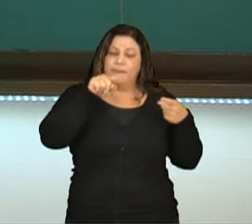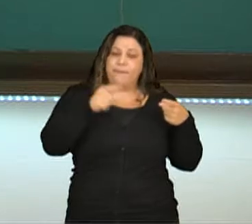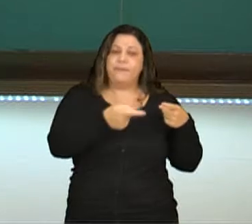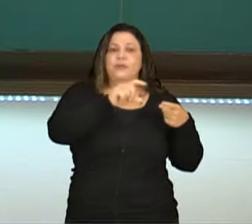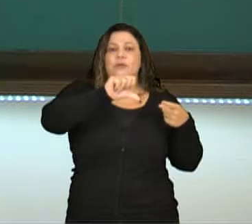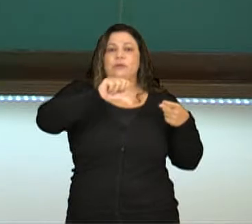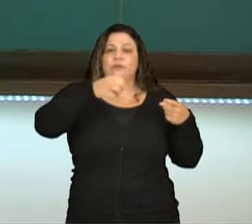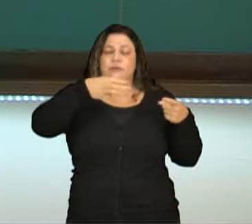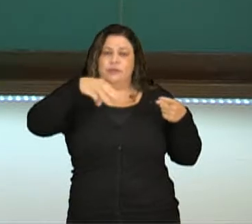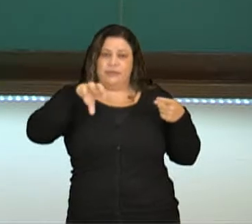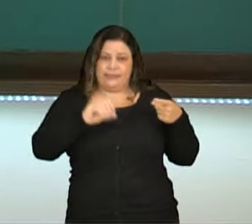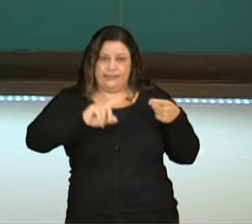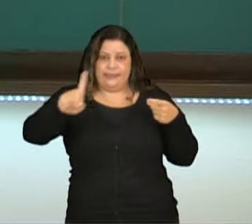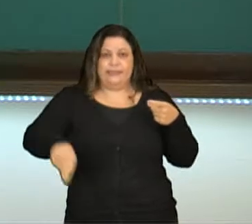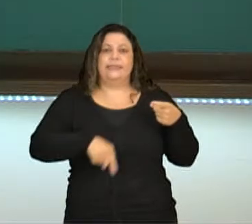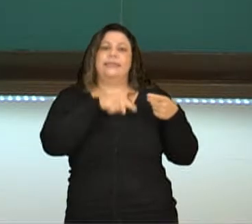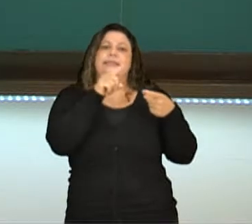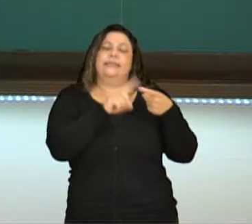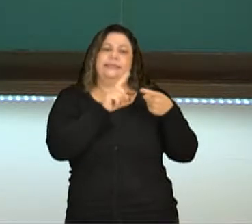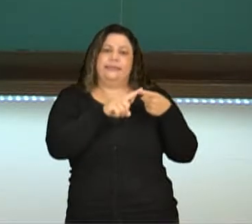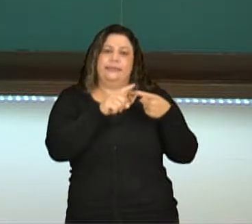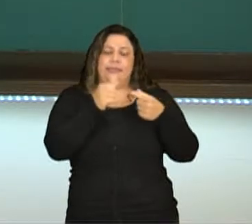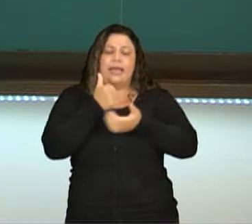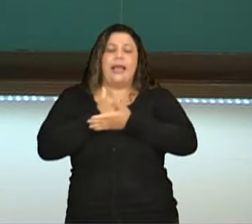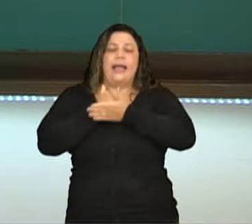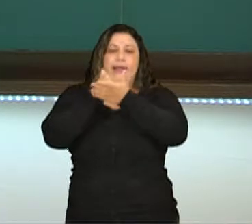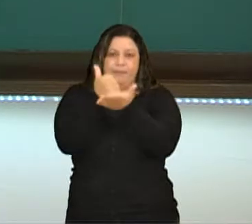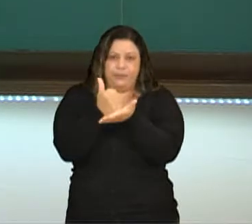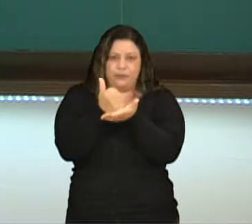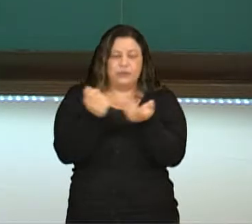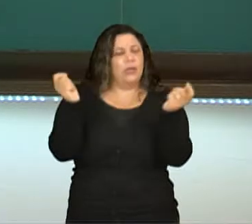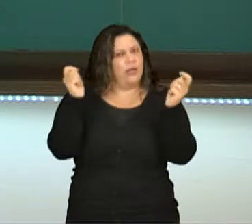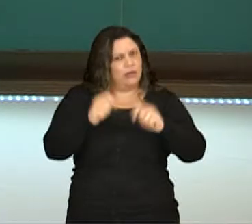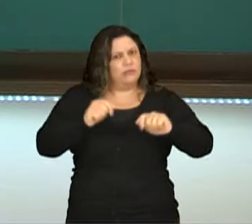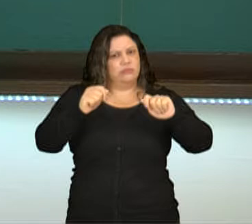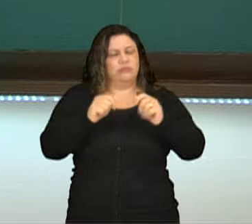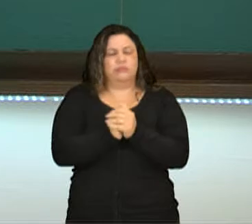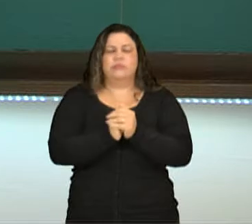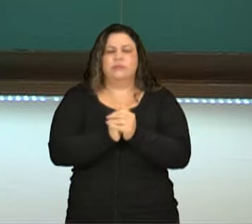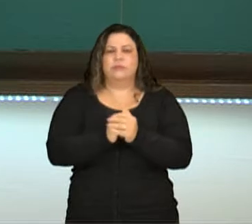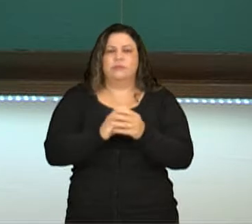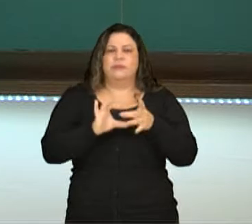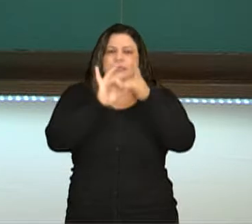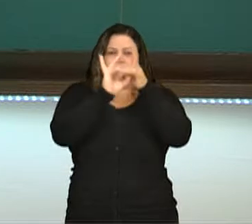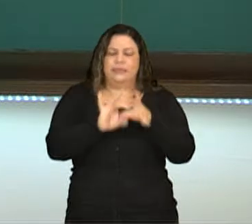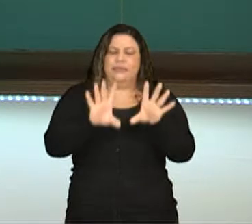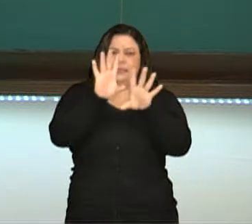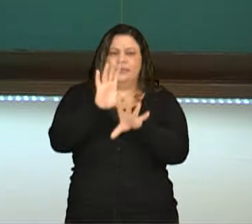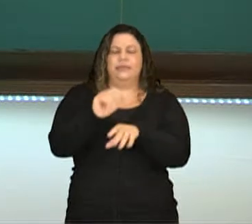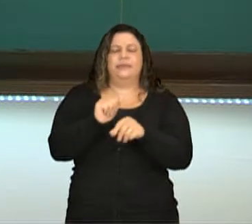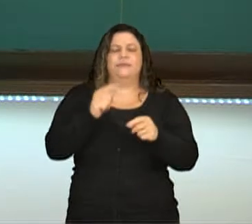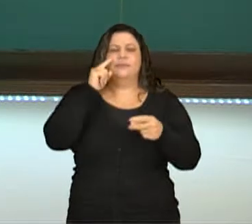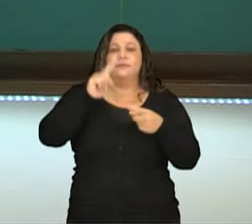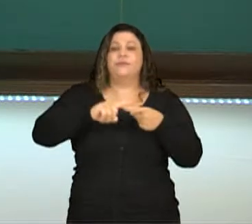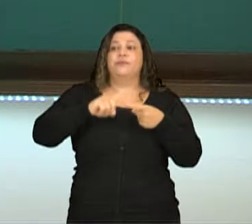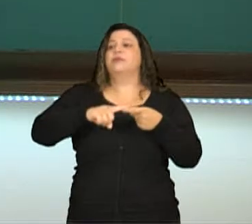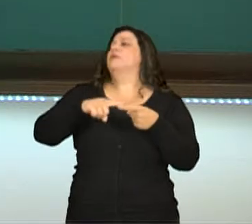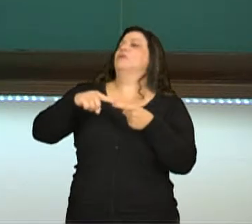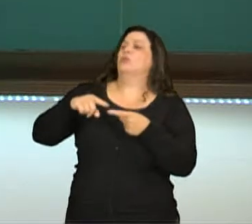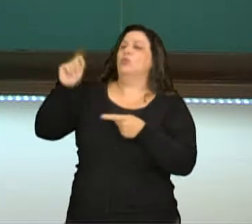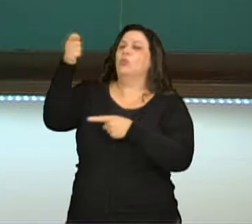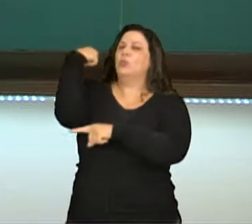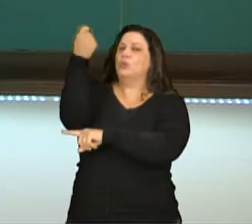1930, aí sendo apoiado pela Aliança Liberal. Getúlio Vargas do Rio Grande do Sul, ainda